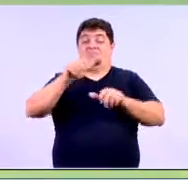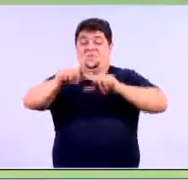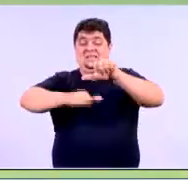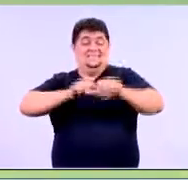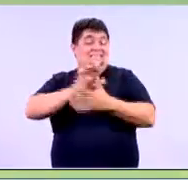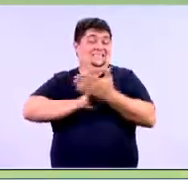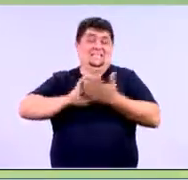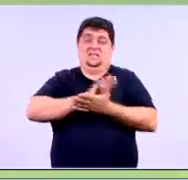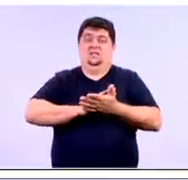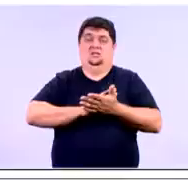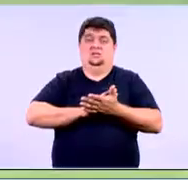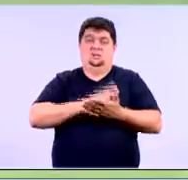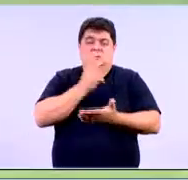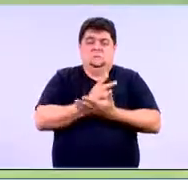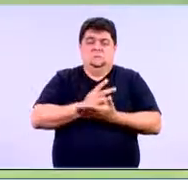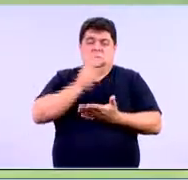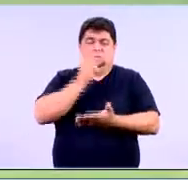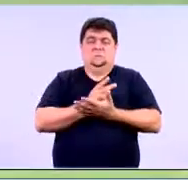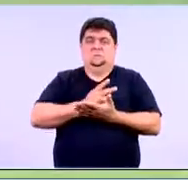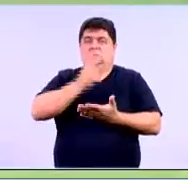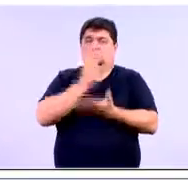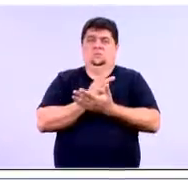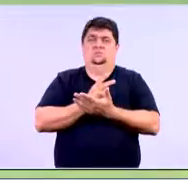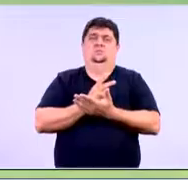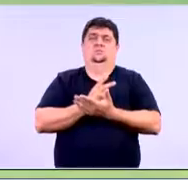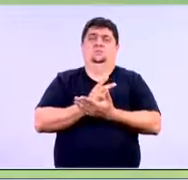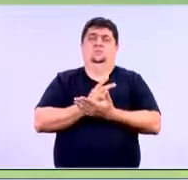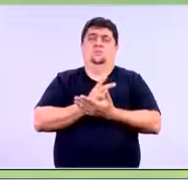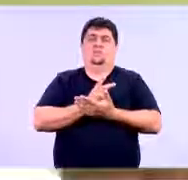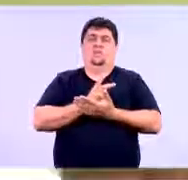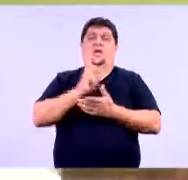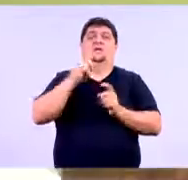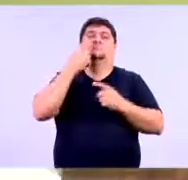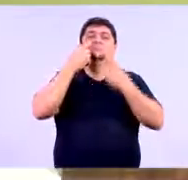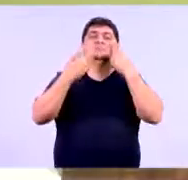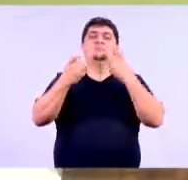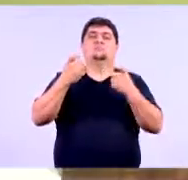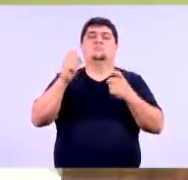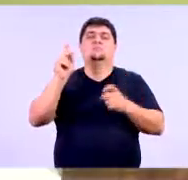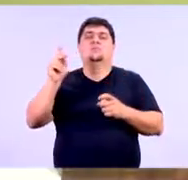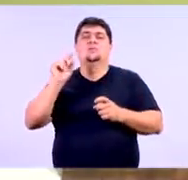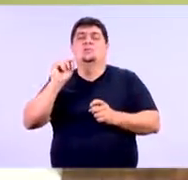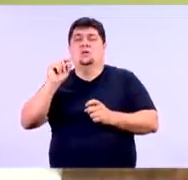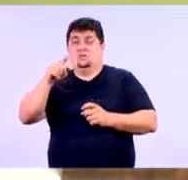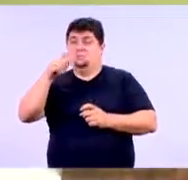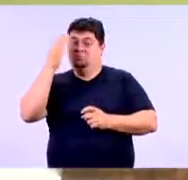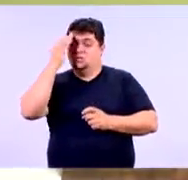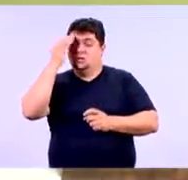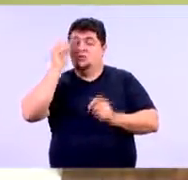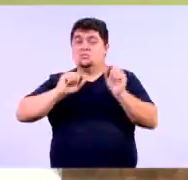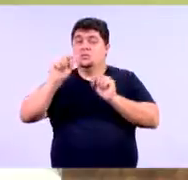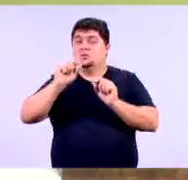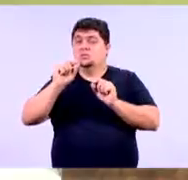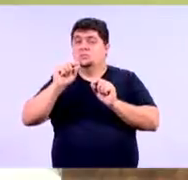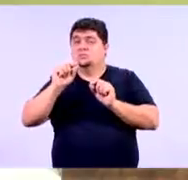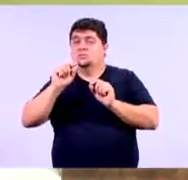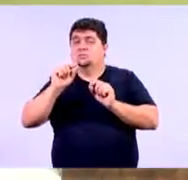outro. E aí é interessante também, professor, que vocês compreendam o seguinte.